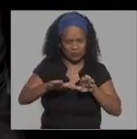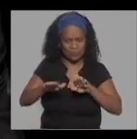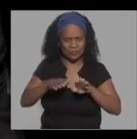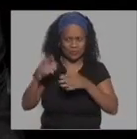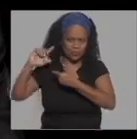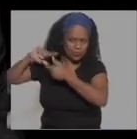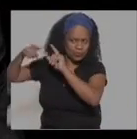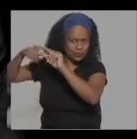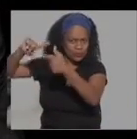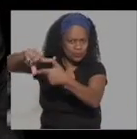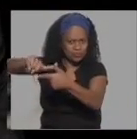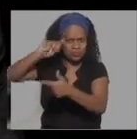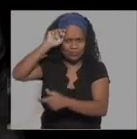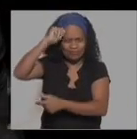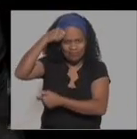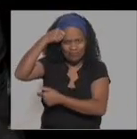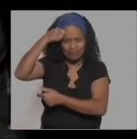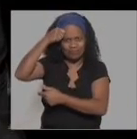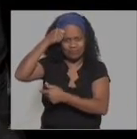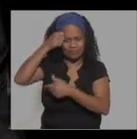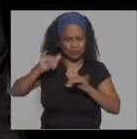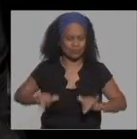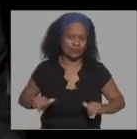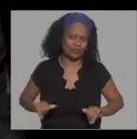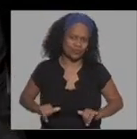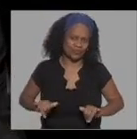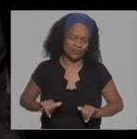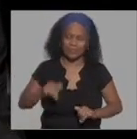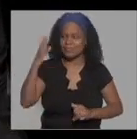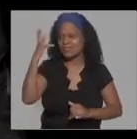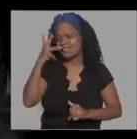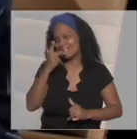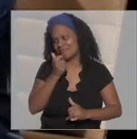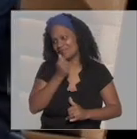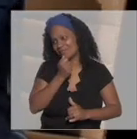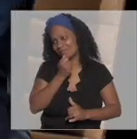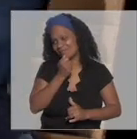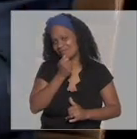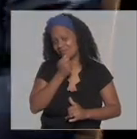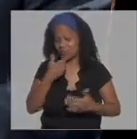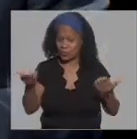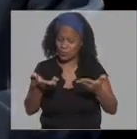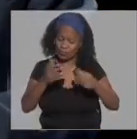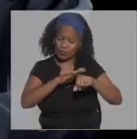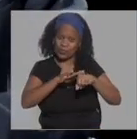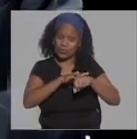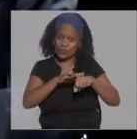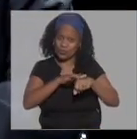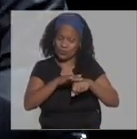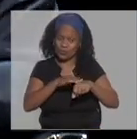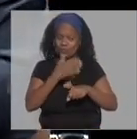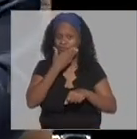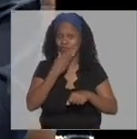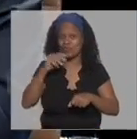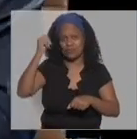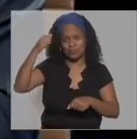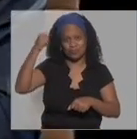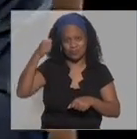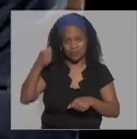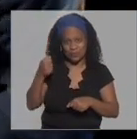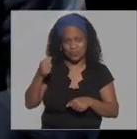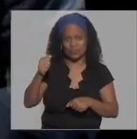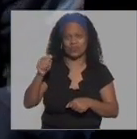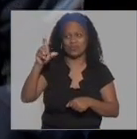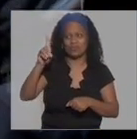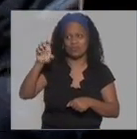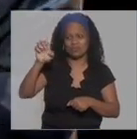nossa ancestralidade negra tão sofrida salinas eu conversei com o ator deu garcez e